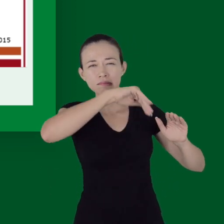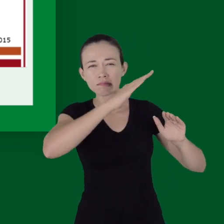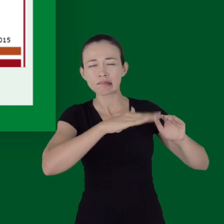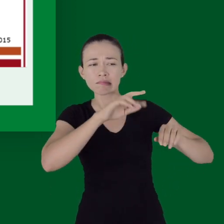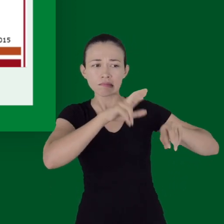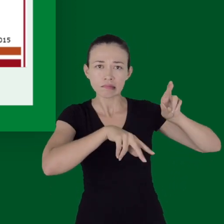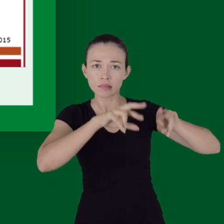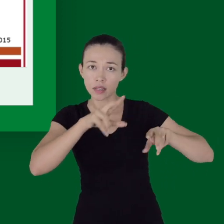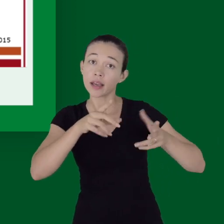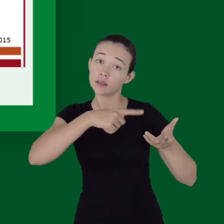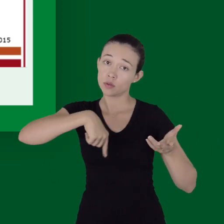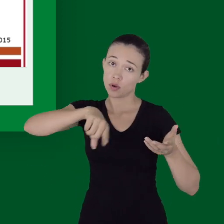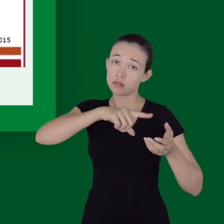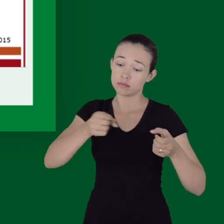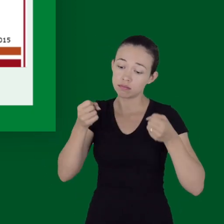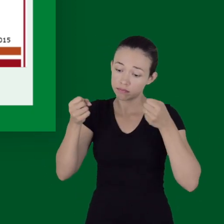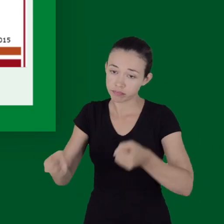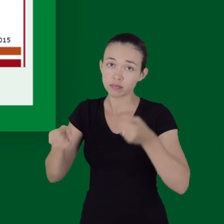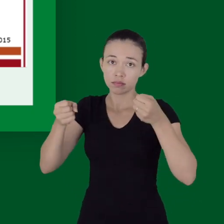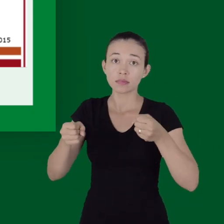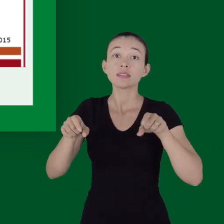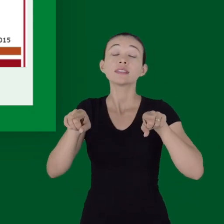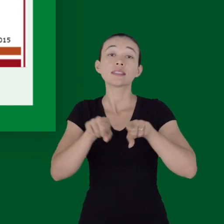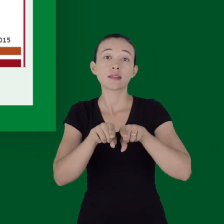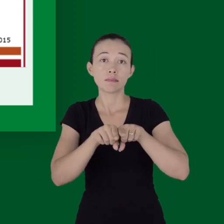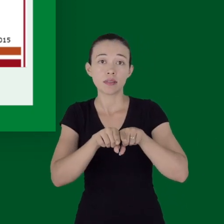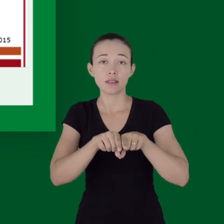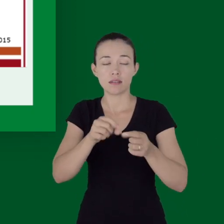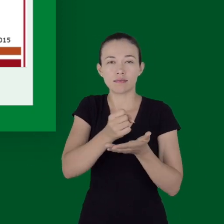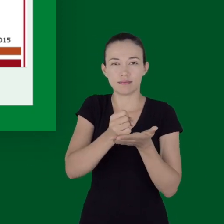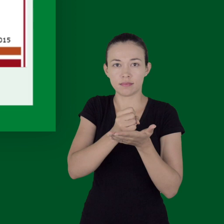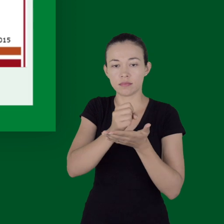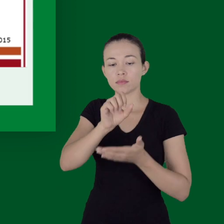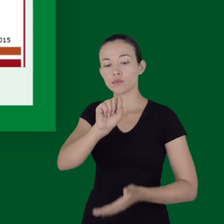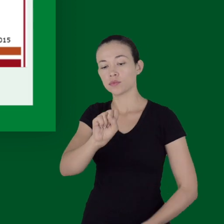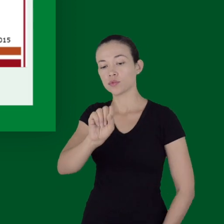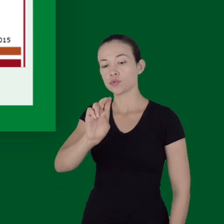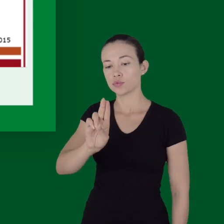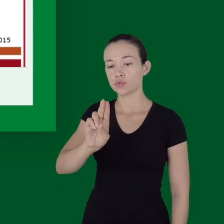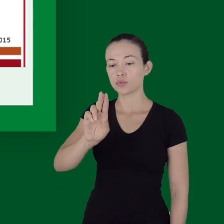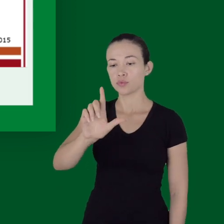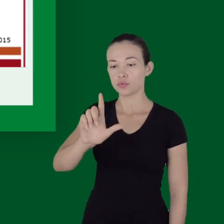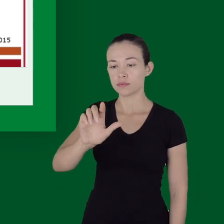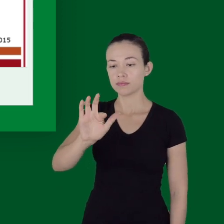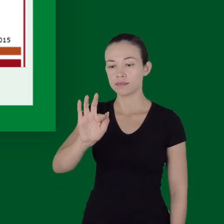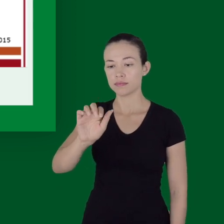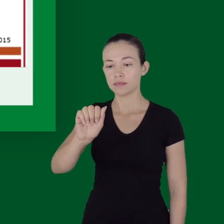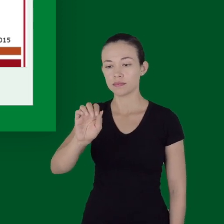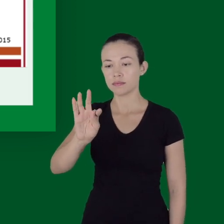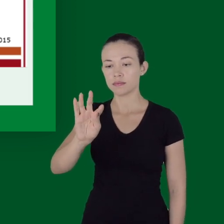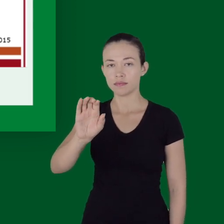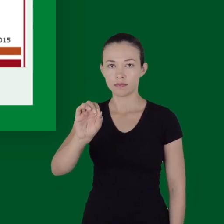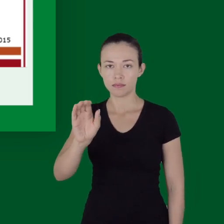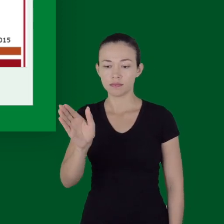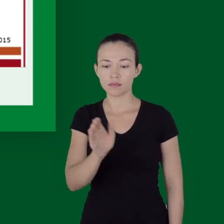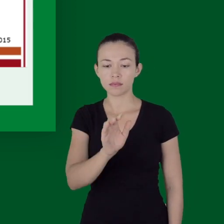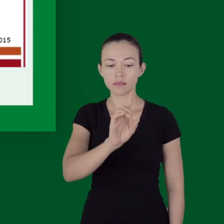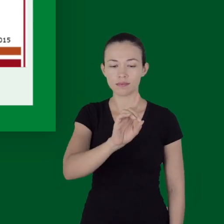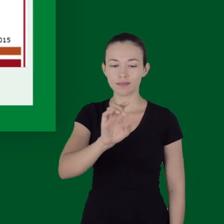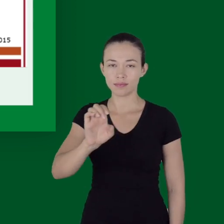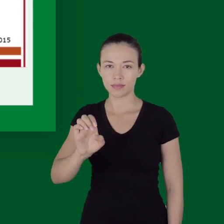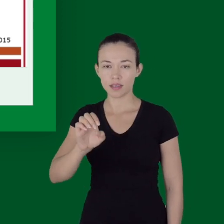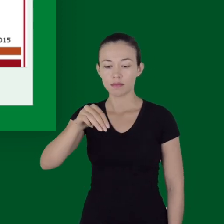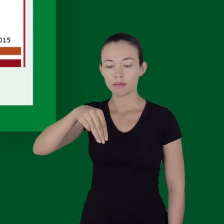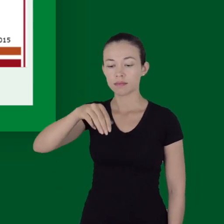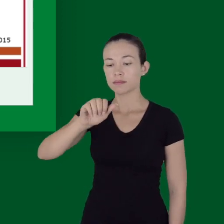vai estar instável, a gente vai desfibrilar e a gente pode também abrir mão do sulfato de magnésio, né, que geralmente a